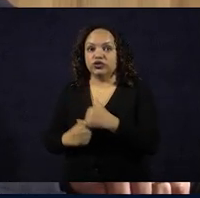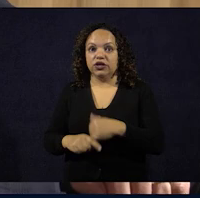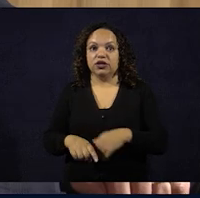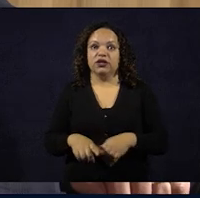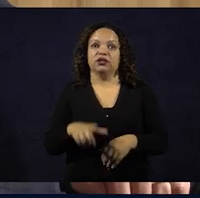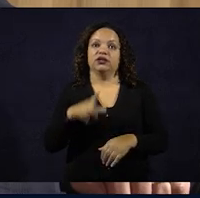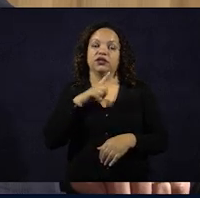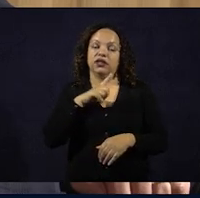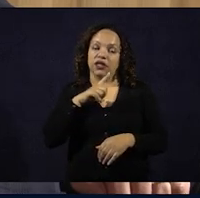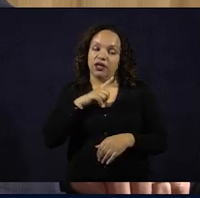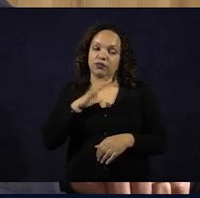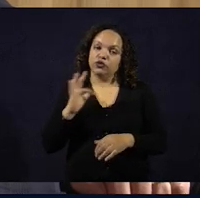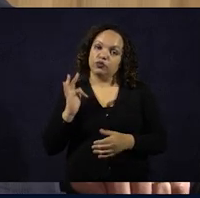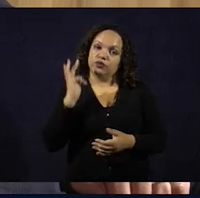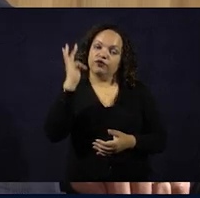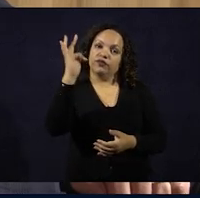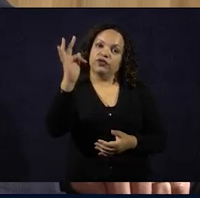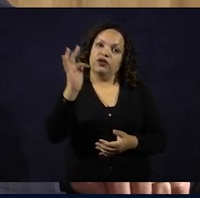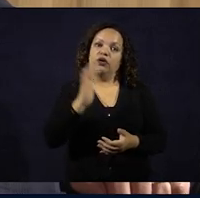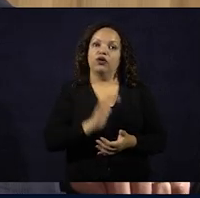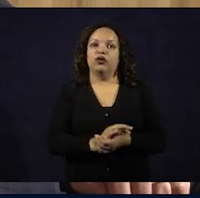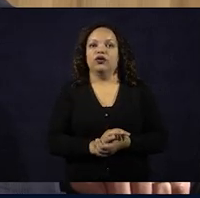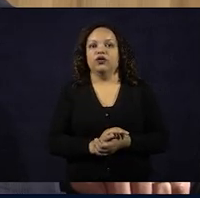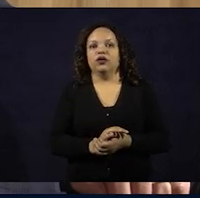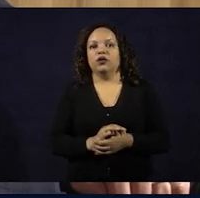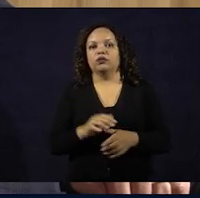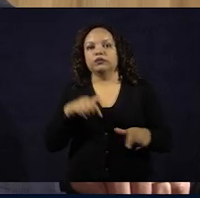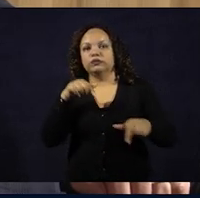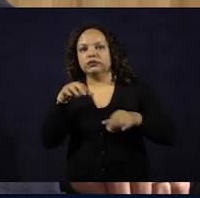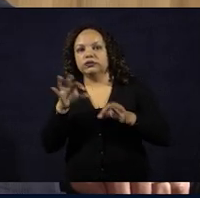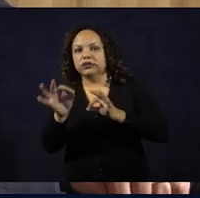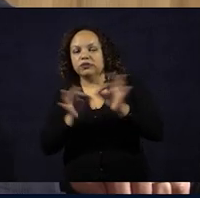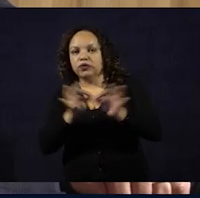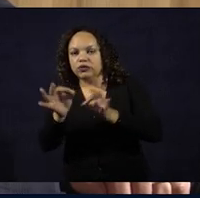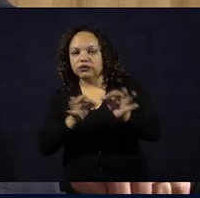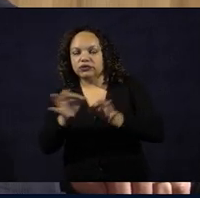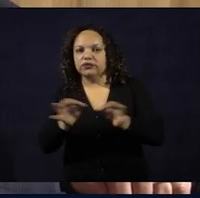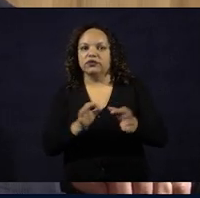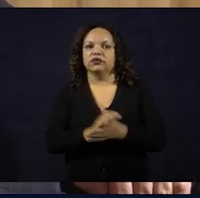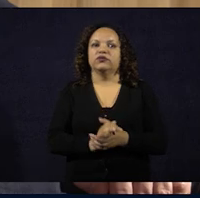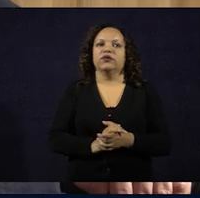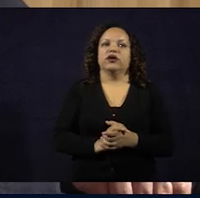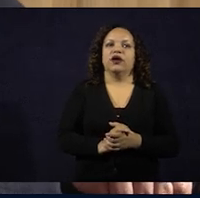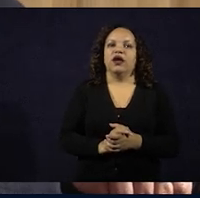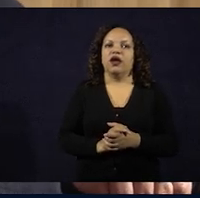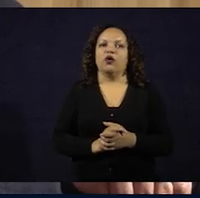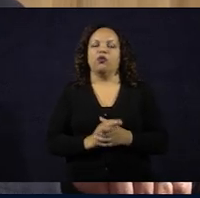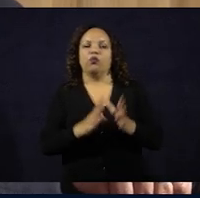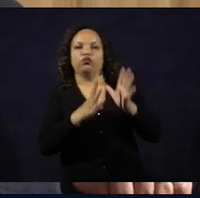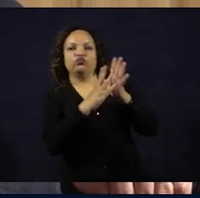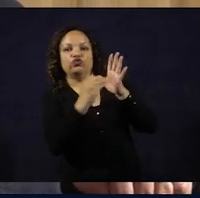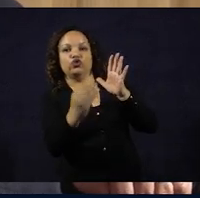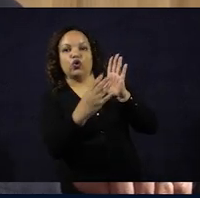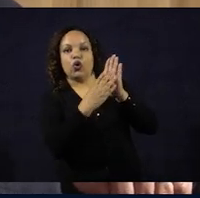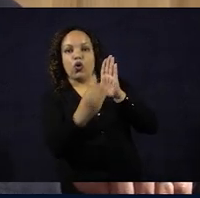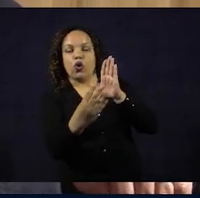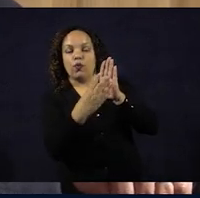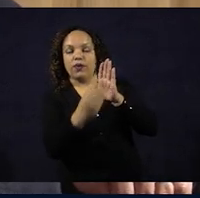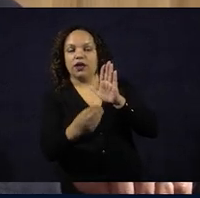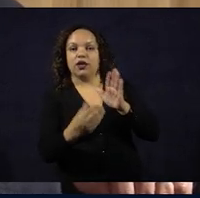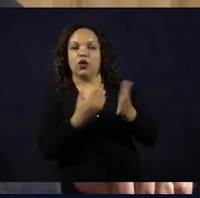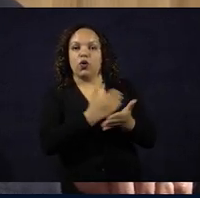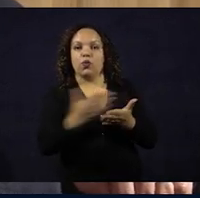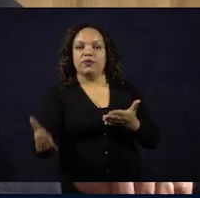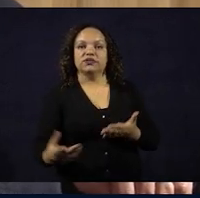gente que a gente tá imaginando na frente já tá em inglês nós estamos já implementando é um programa de clonagem a gente começou esse programa de clonagem a 10 anos